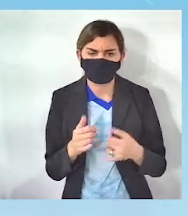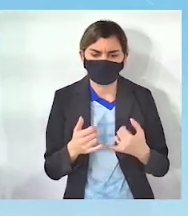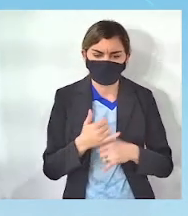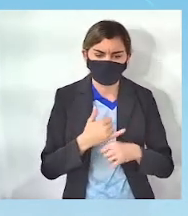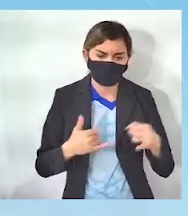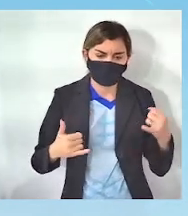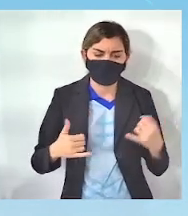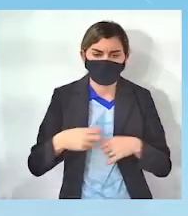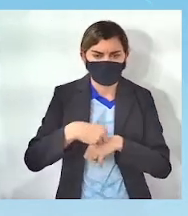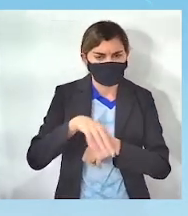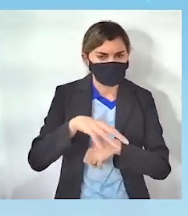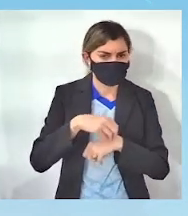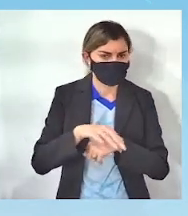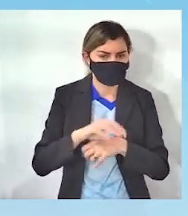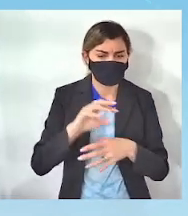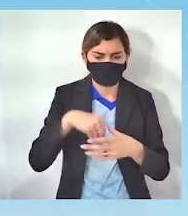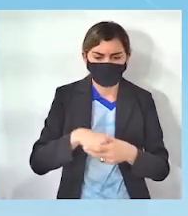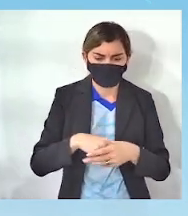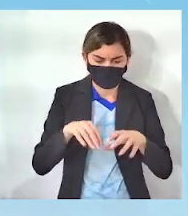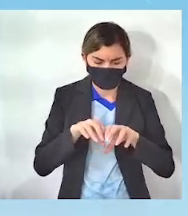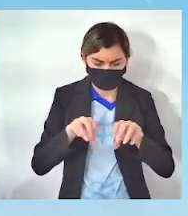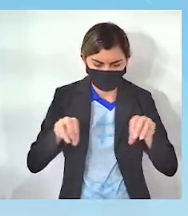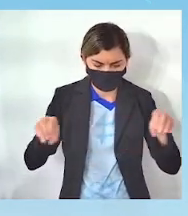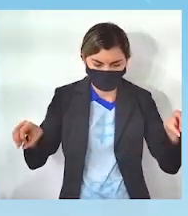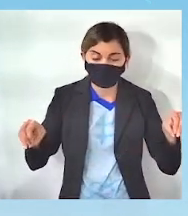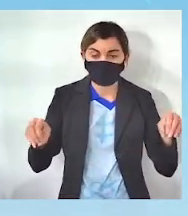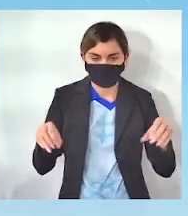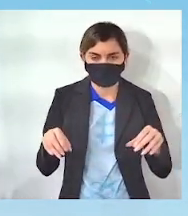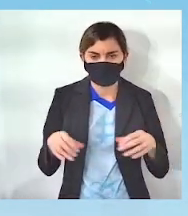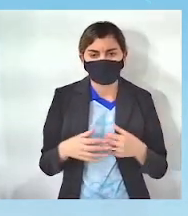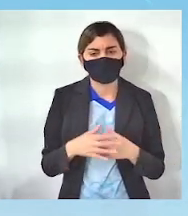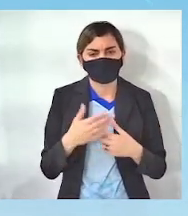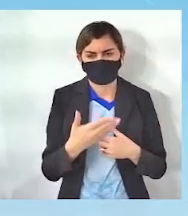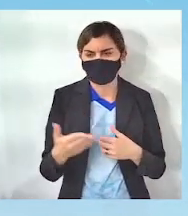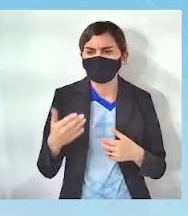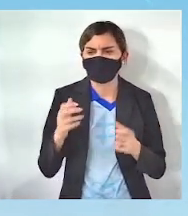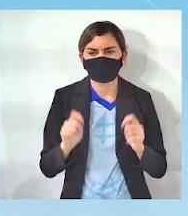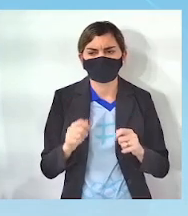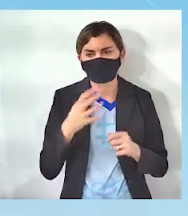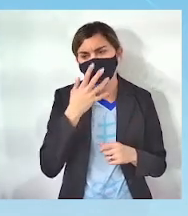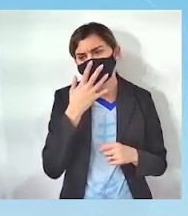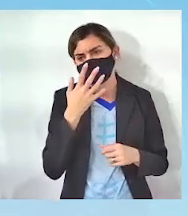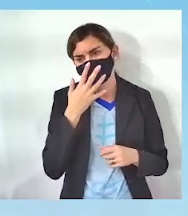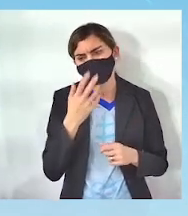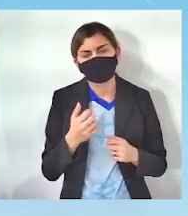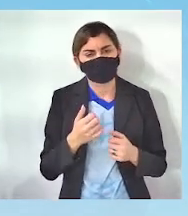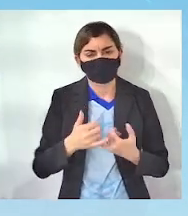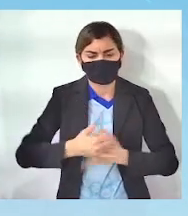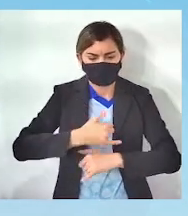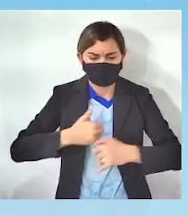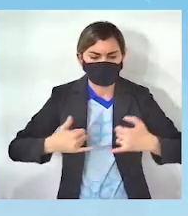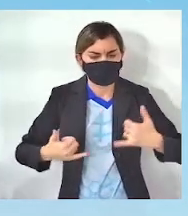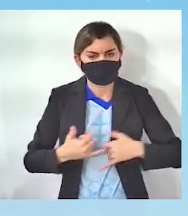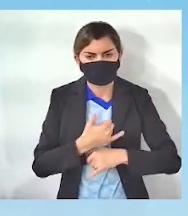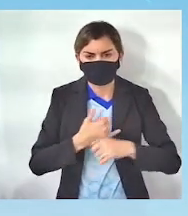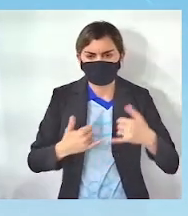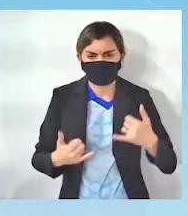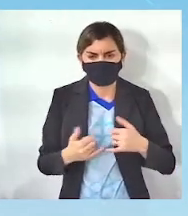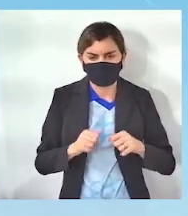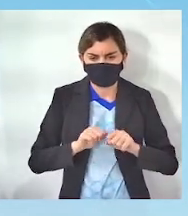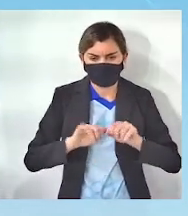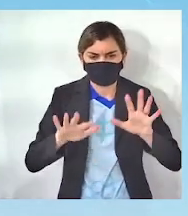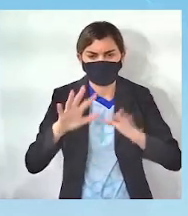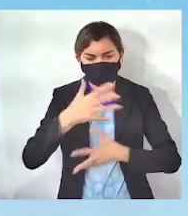estivesse fornecida dentro desse recipiente. E aí o que se observava eram descargas elétricas, descargas